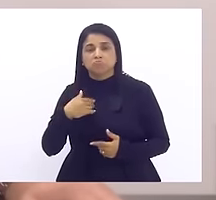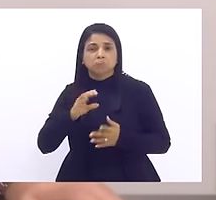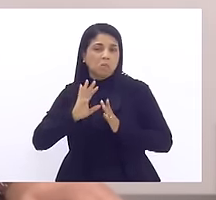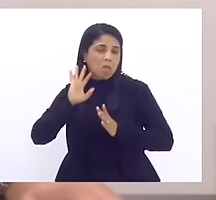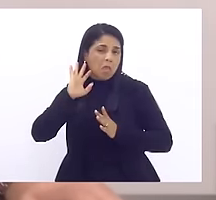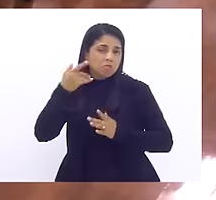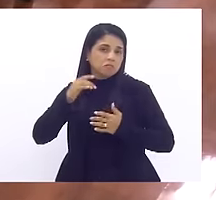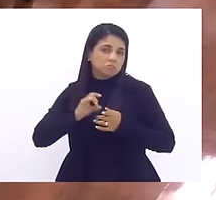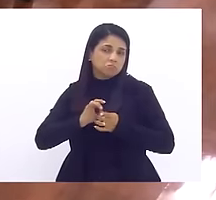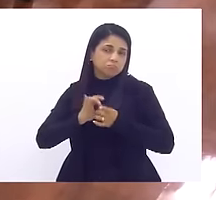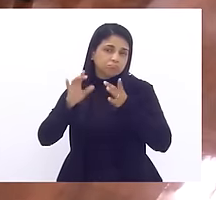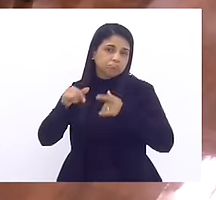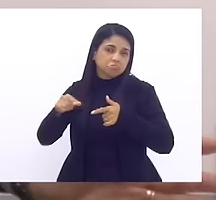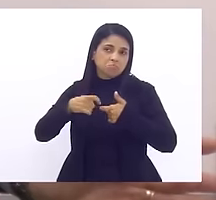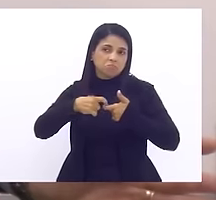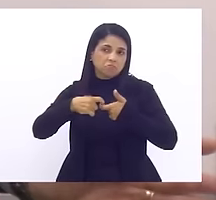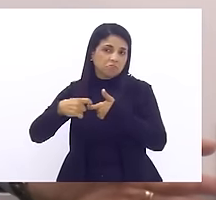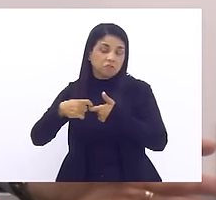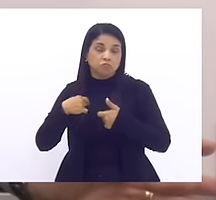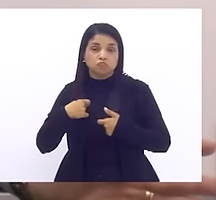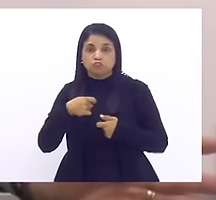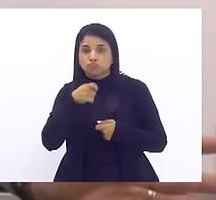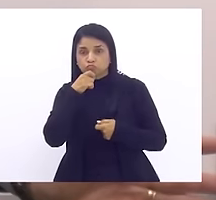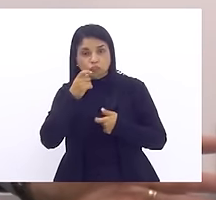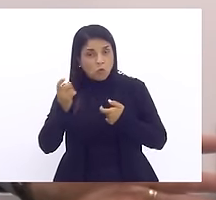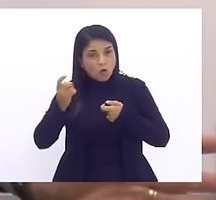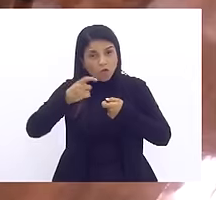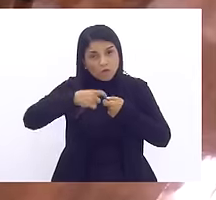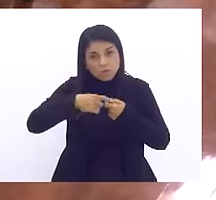isso se não tem convênio